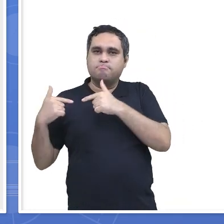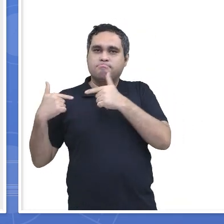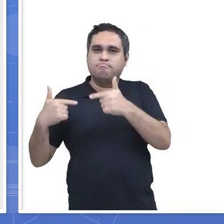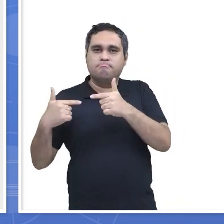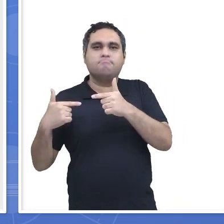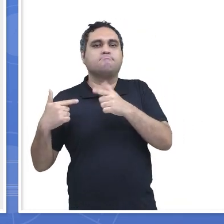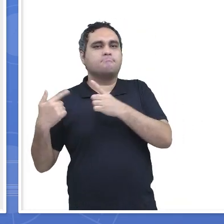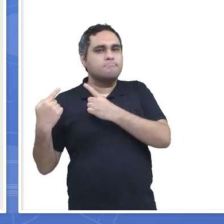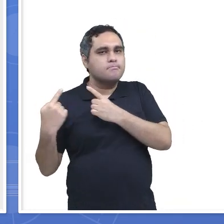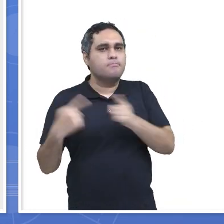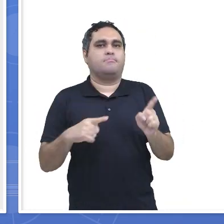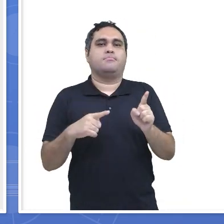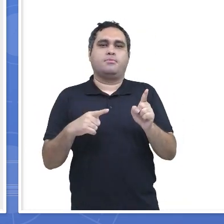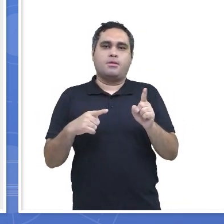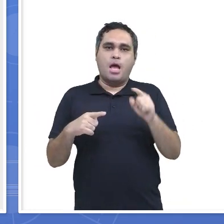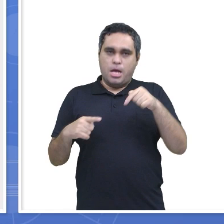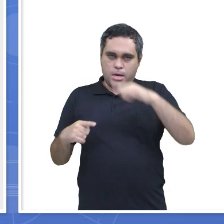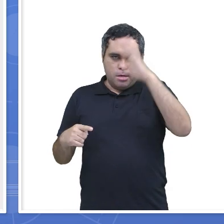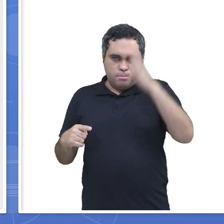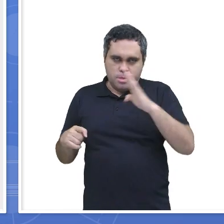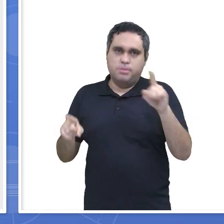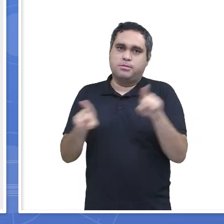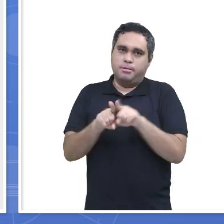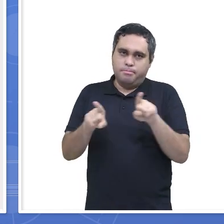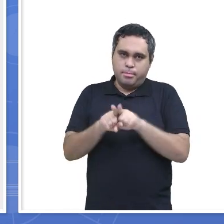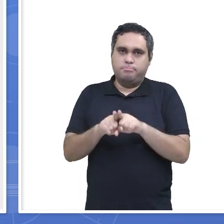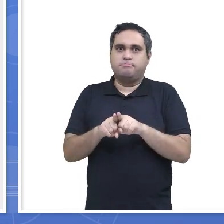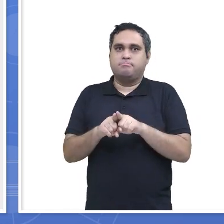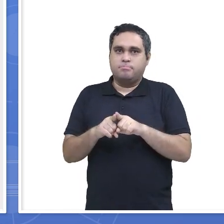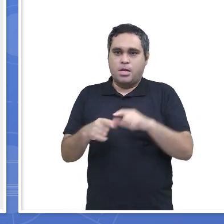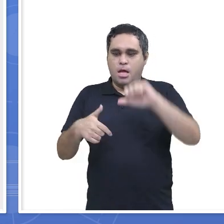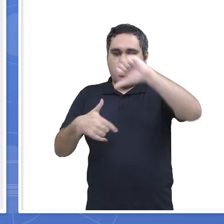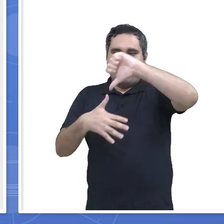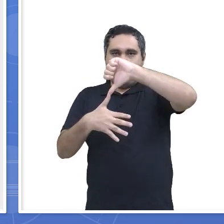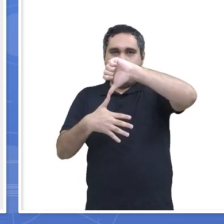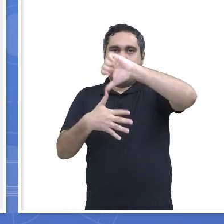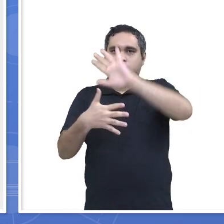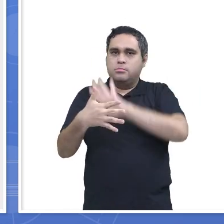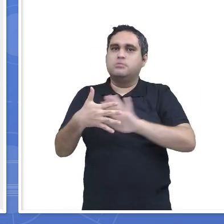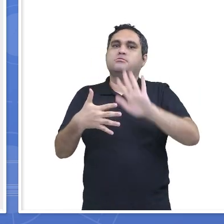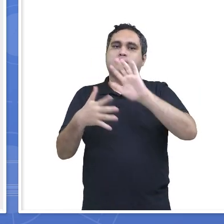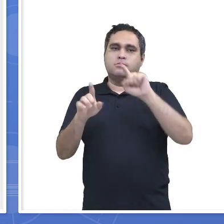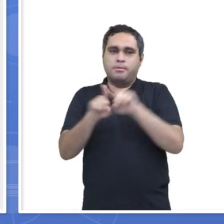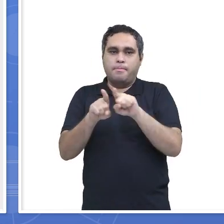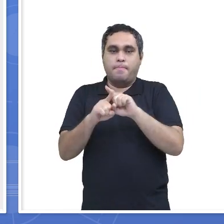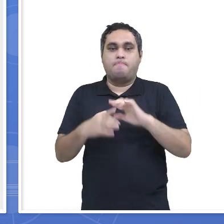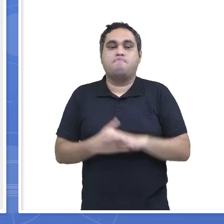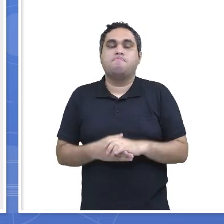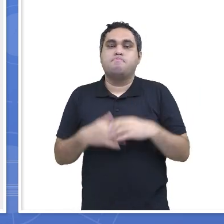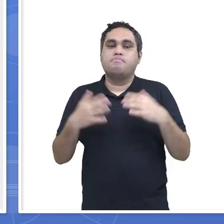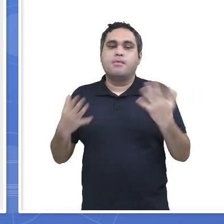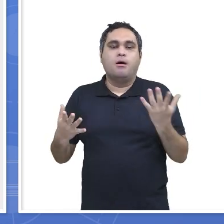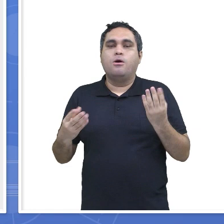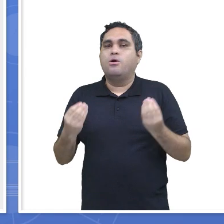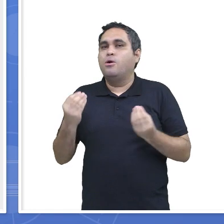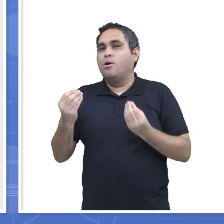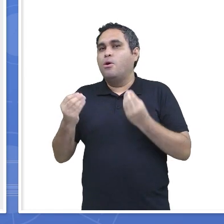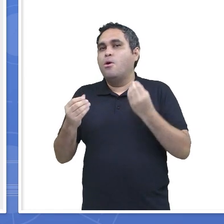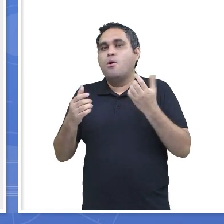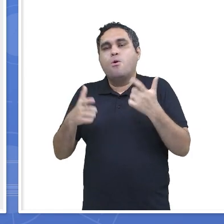né, disso. E aí, a gênese dos movimentos sociais, onde e quando surgiu,